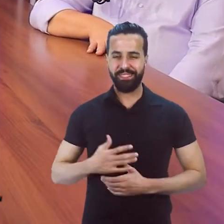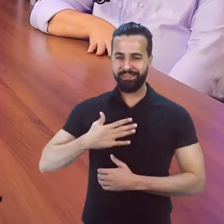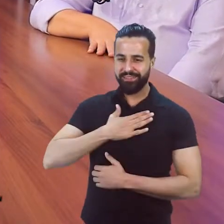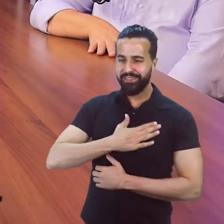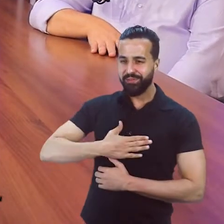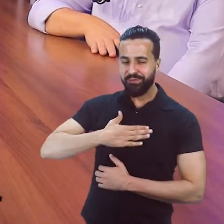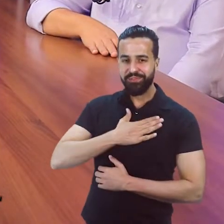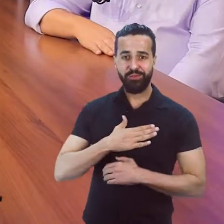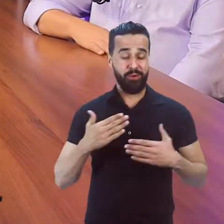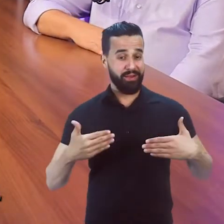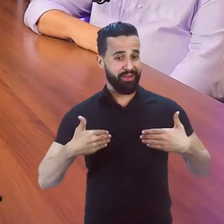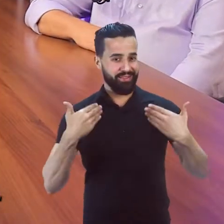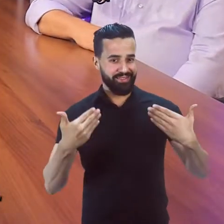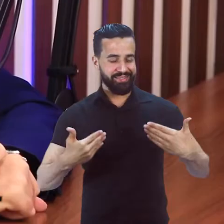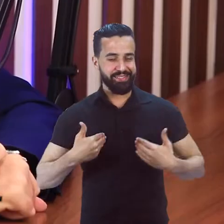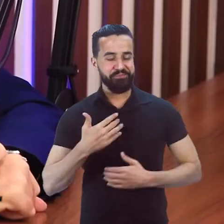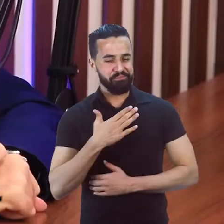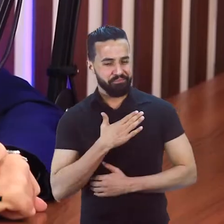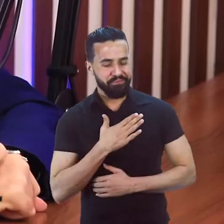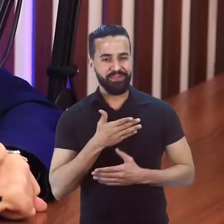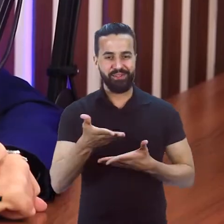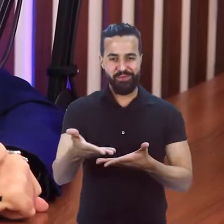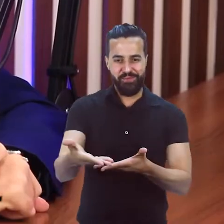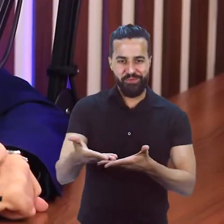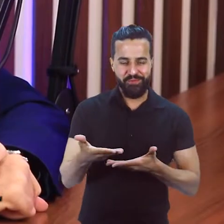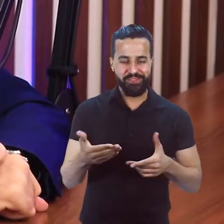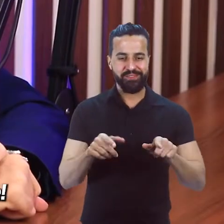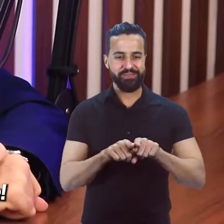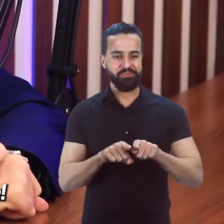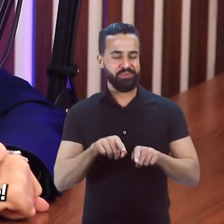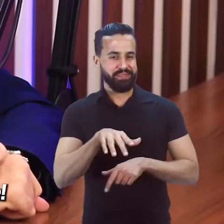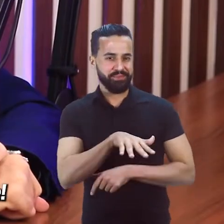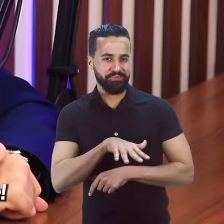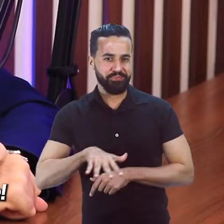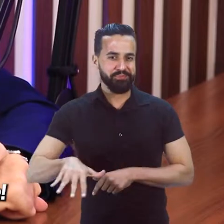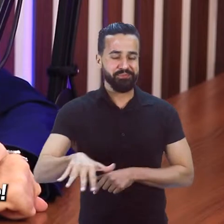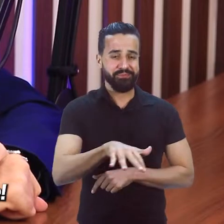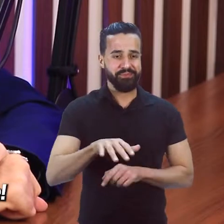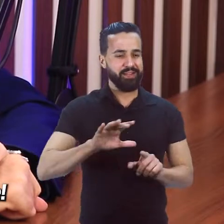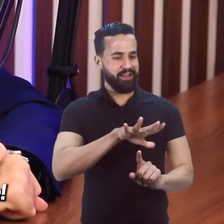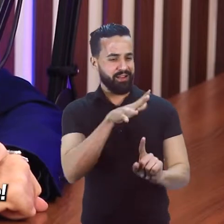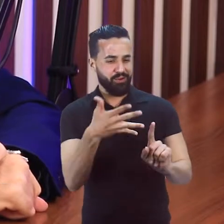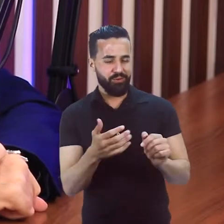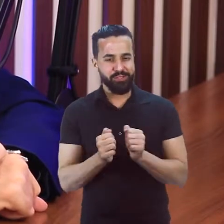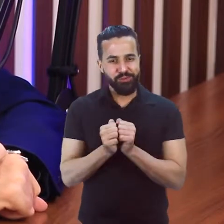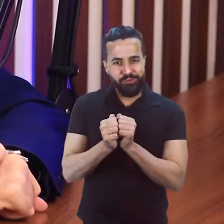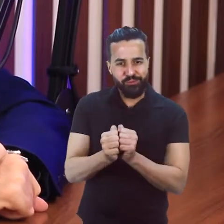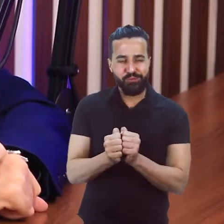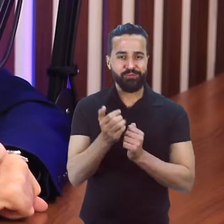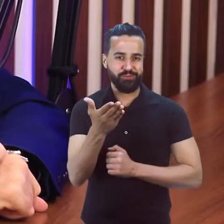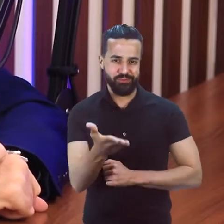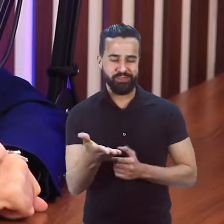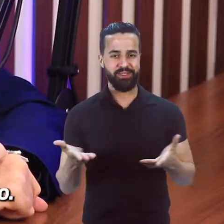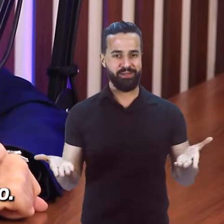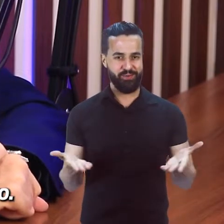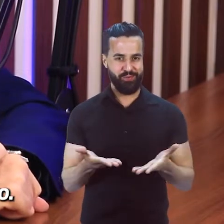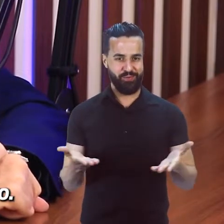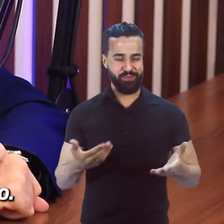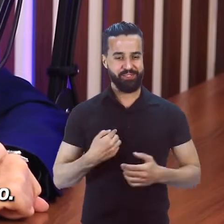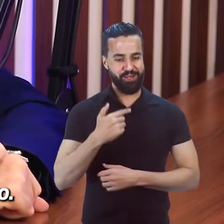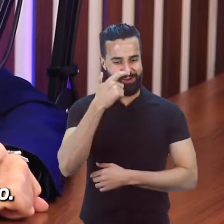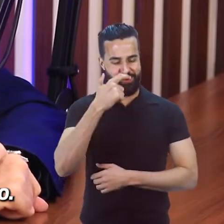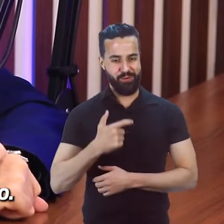toda minha, né, pelo convite, pelo espaço, né, é uma honra estar aqui com vocês hoje. Eu sou o